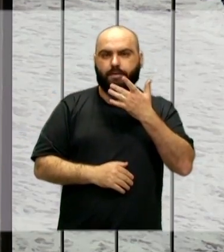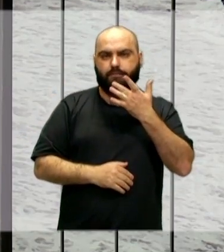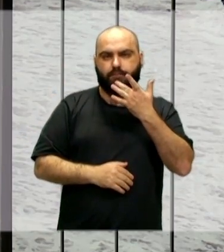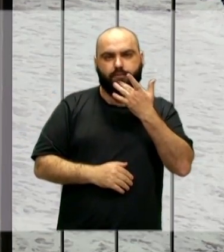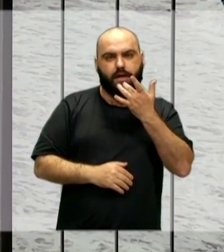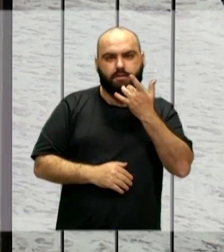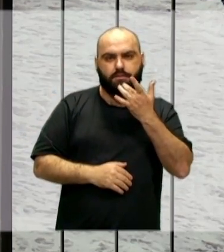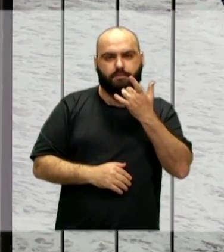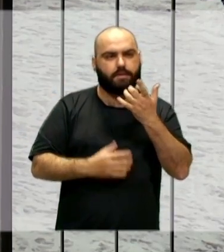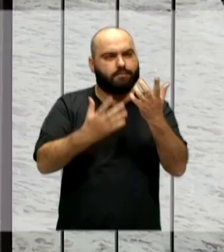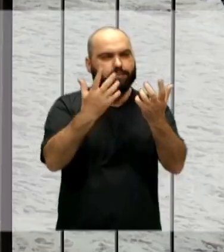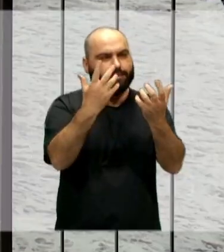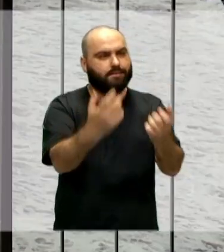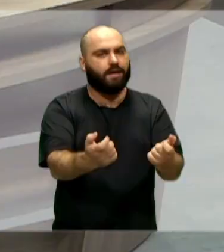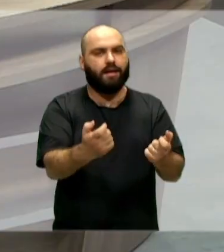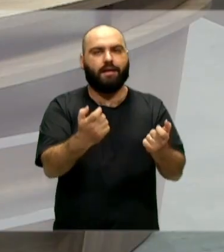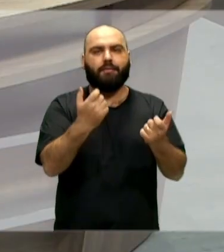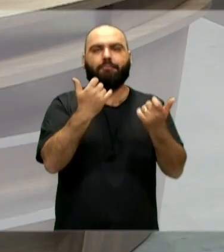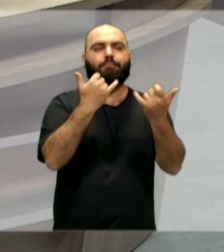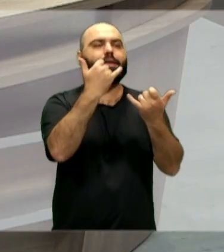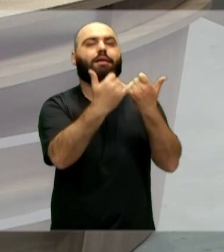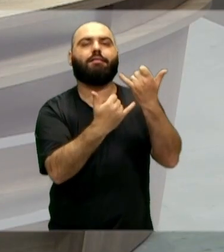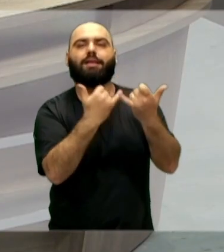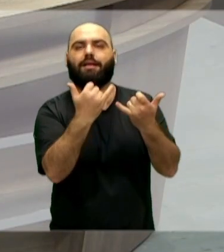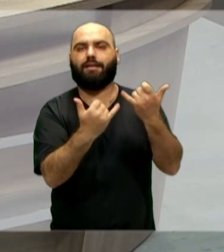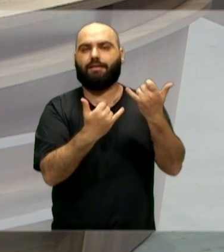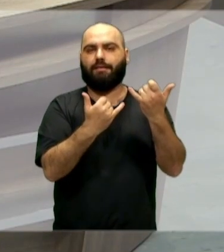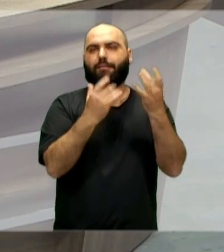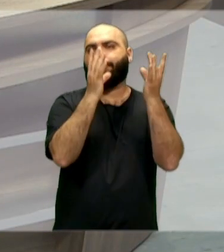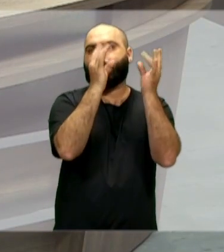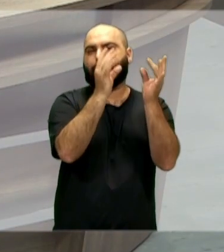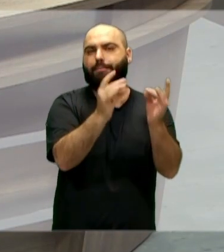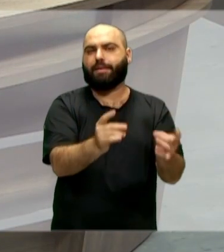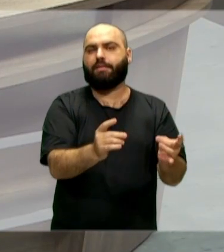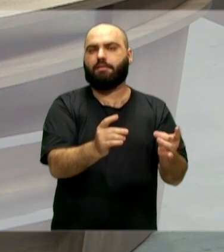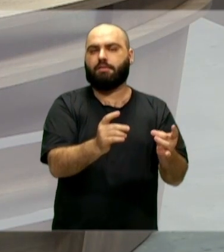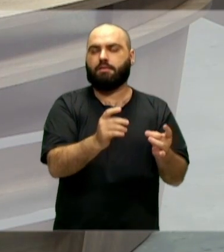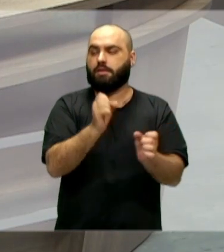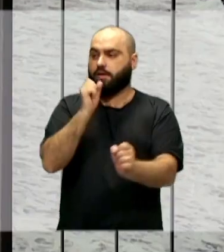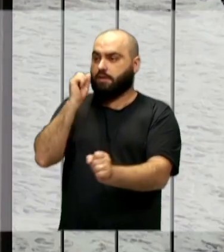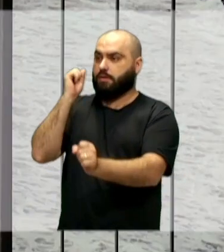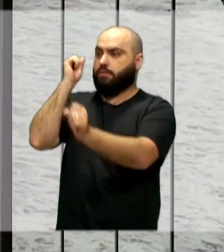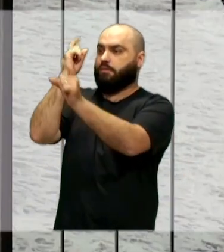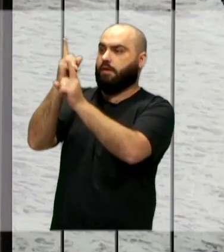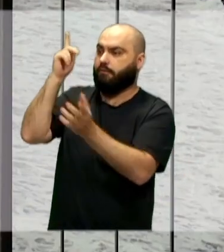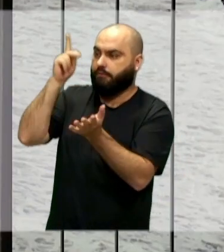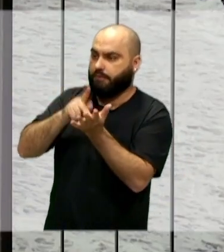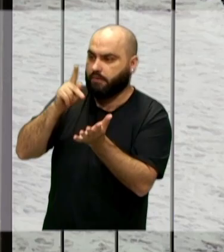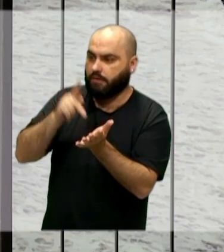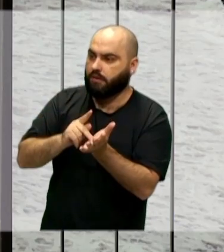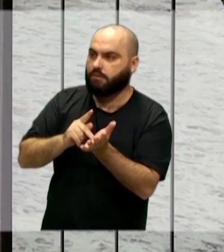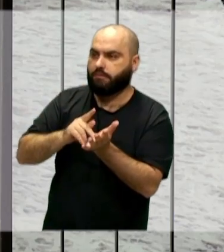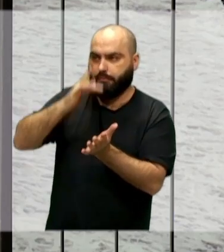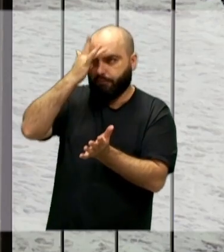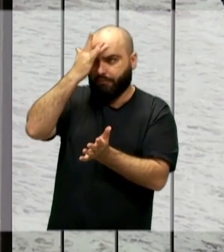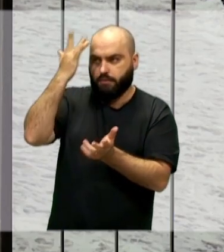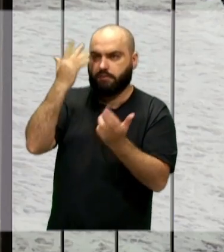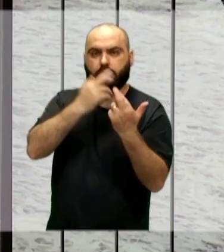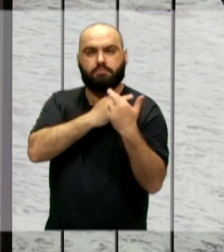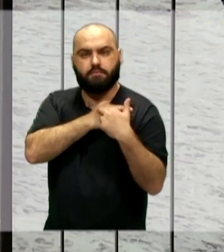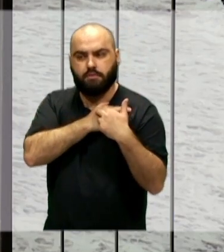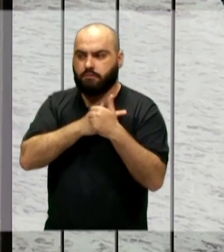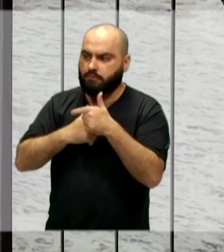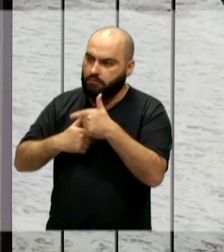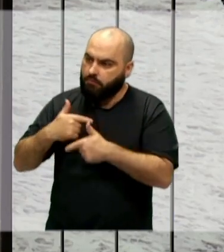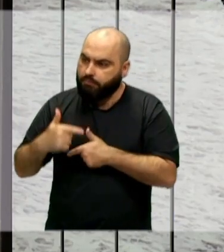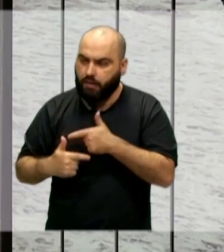que era cômico, era engraçado, que era caricato, do que a gente encontrar pessoas responsáveis, que trabalham, que estão no dia a